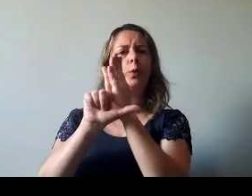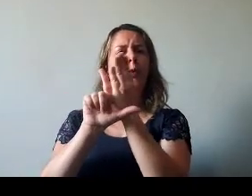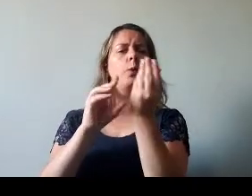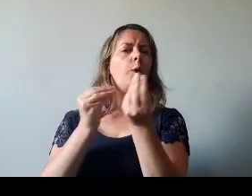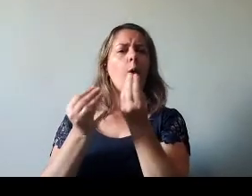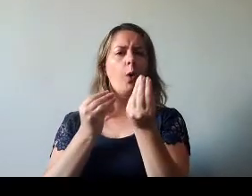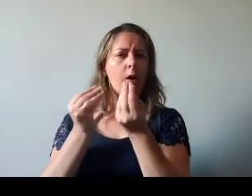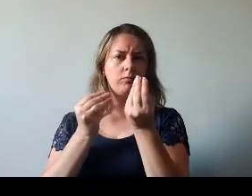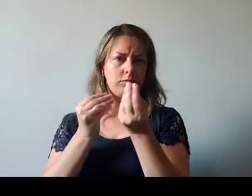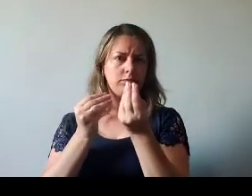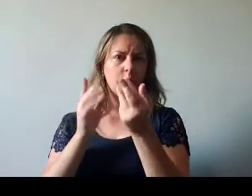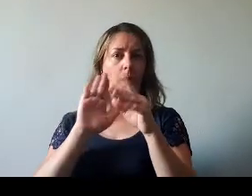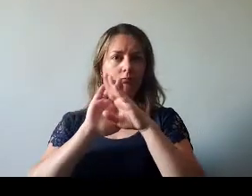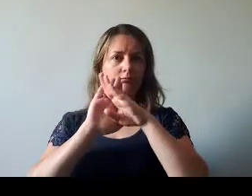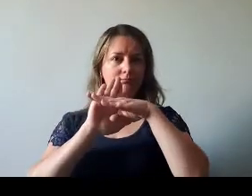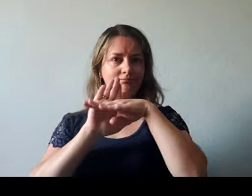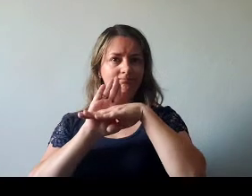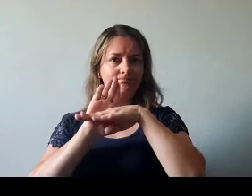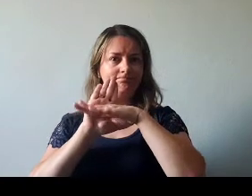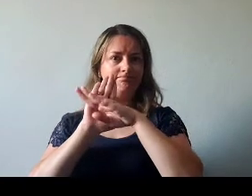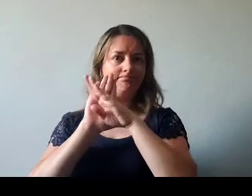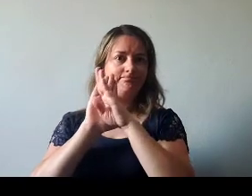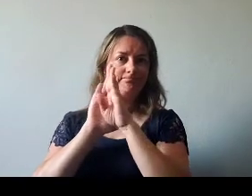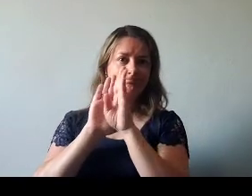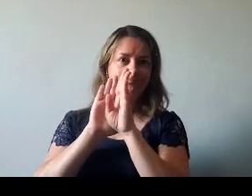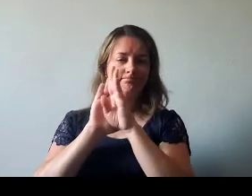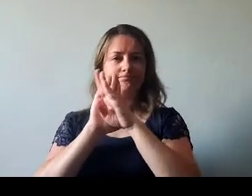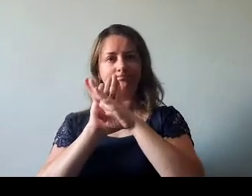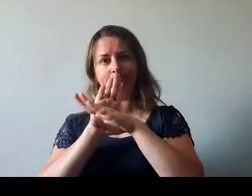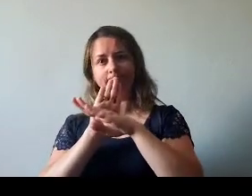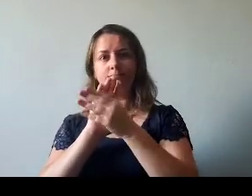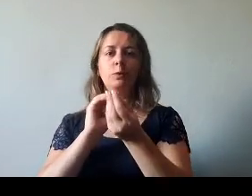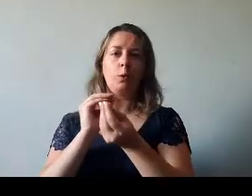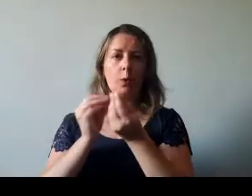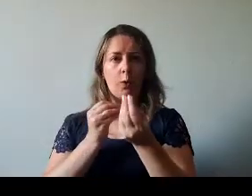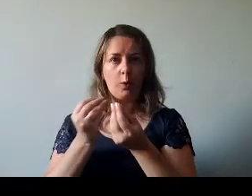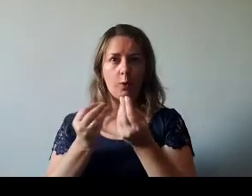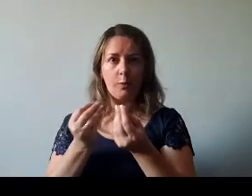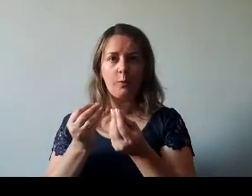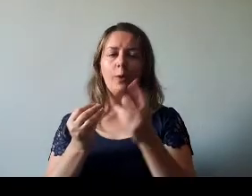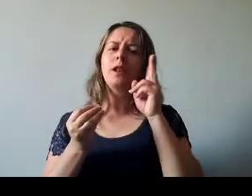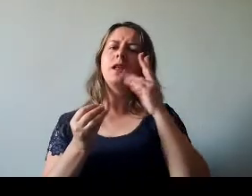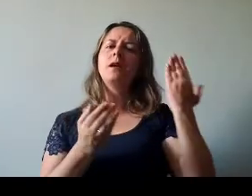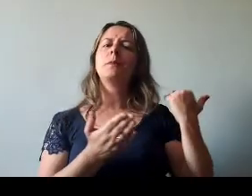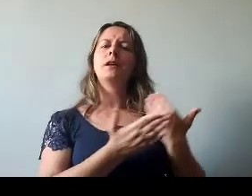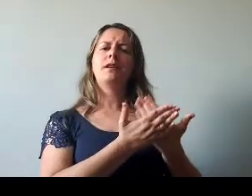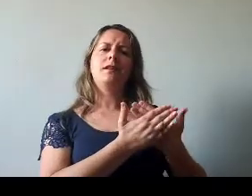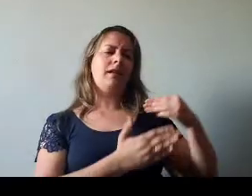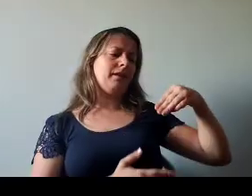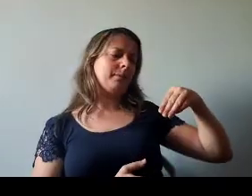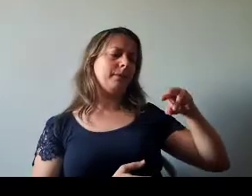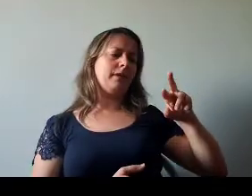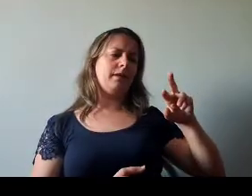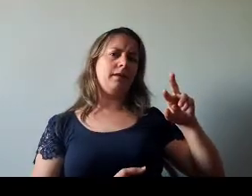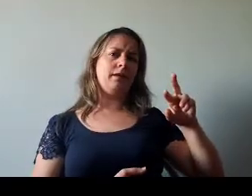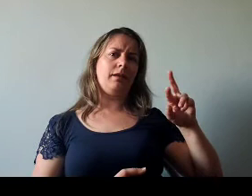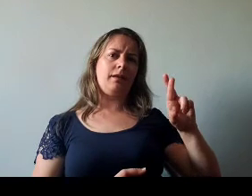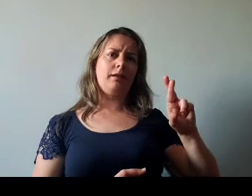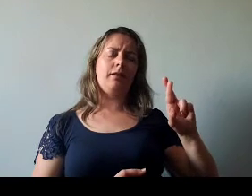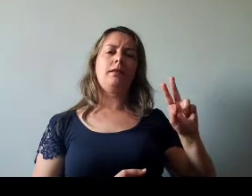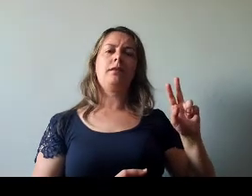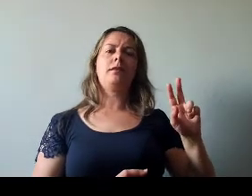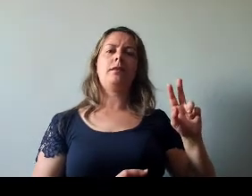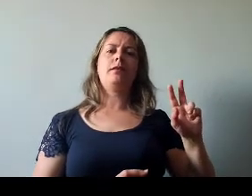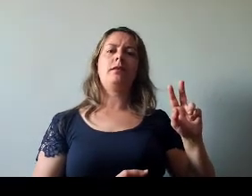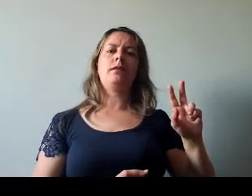uniforme? Só que lá era o gráfico posição versus tempo, né? Aqui é o gráfico